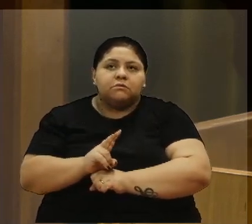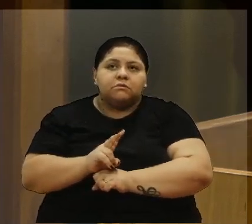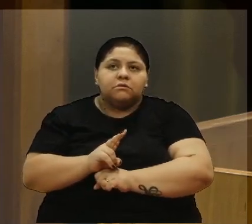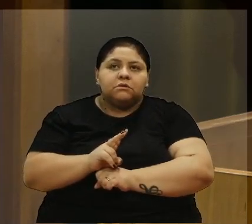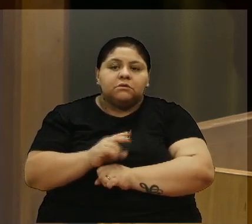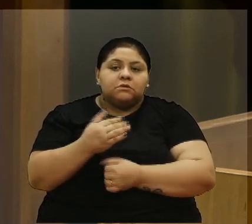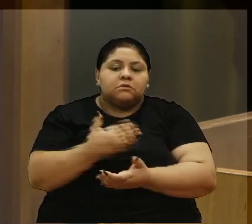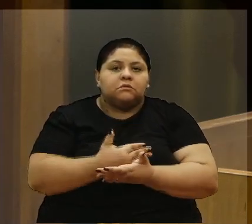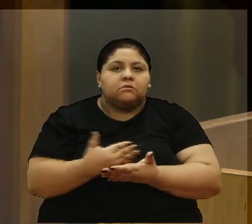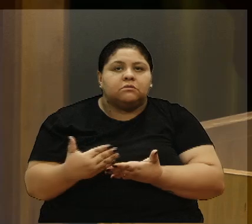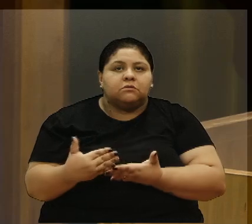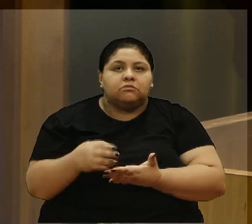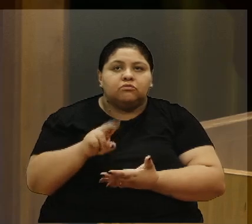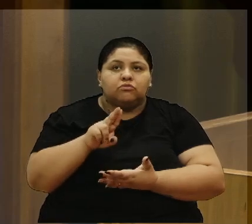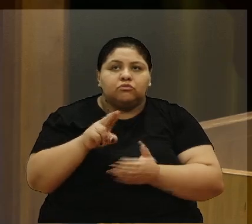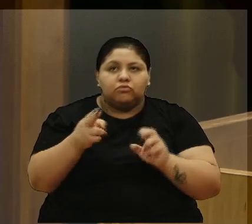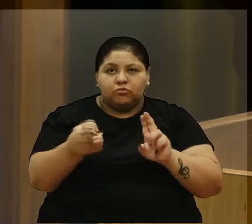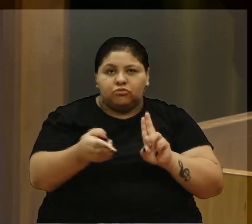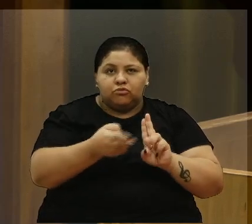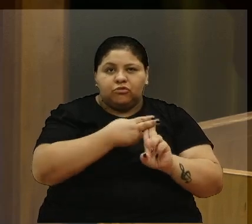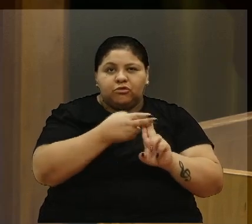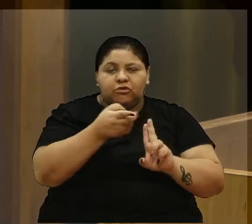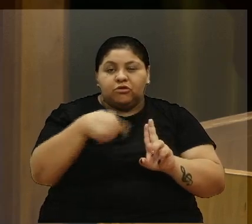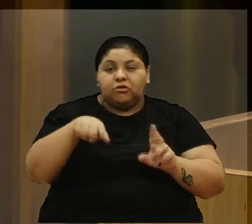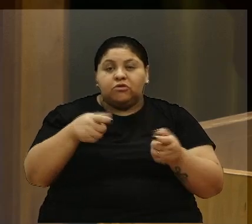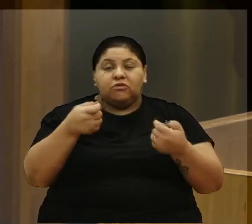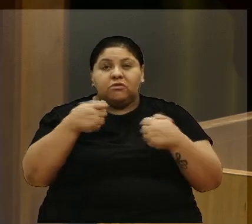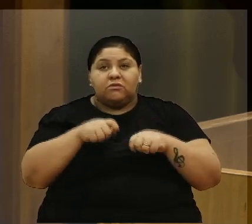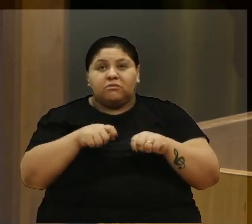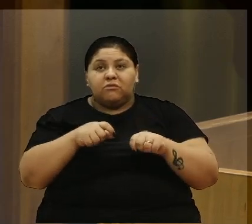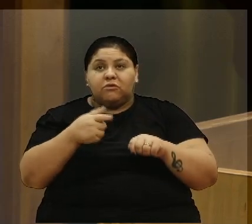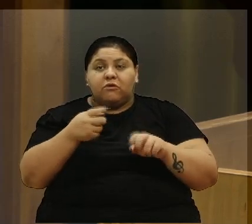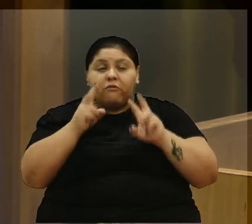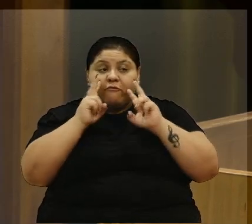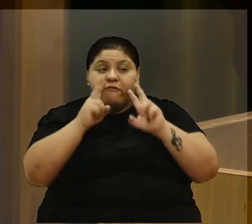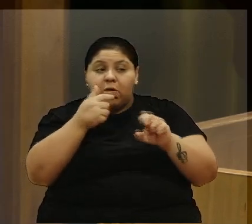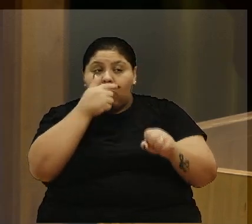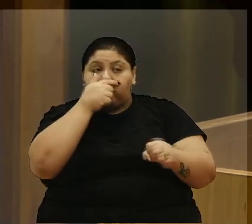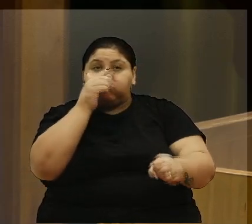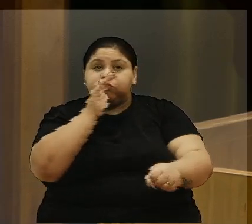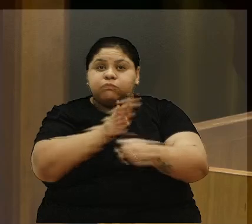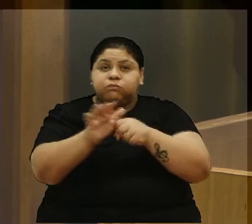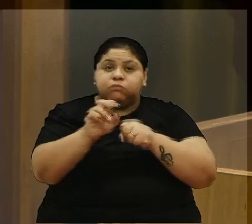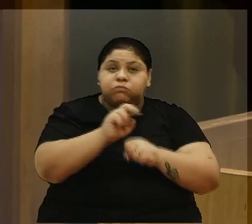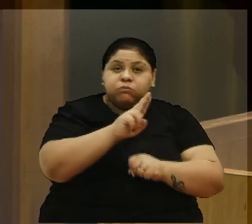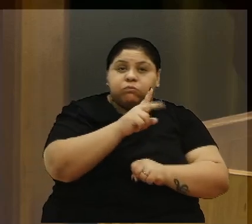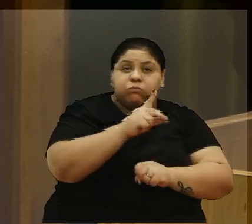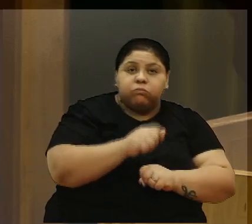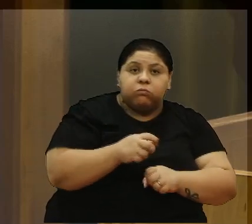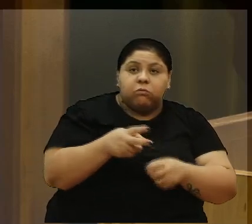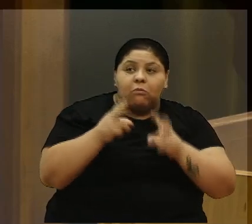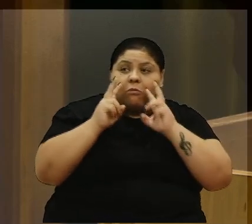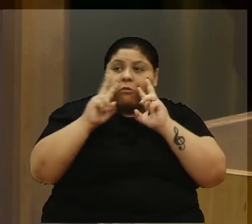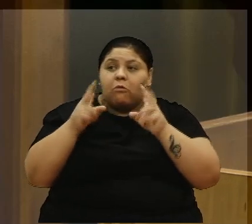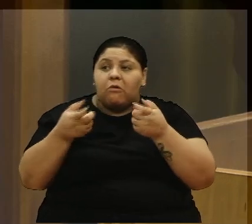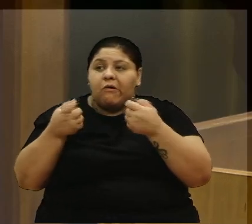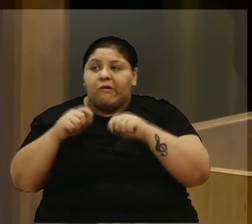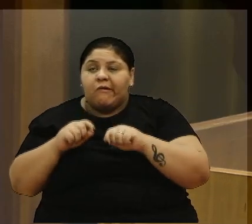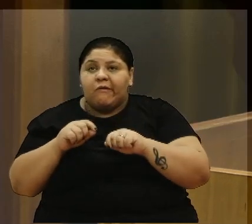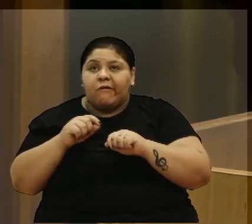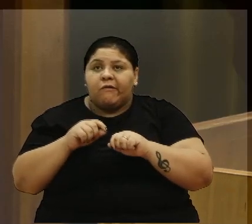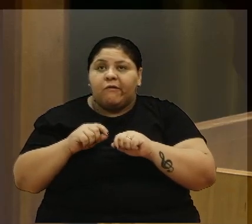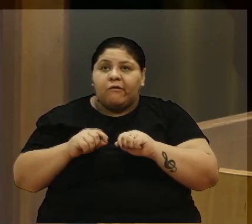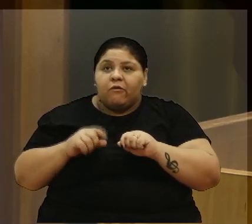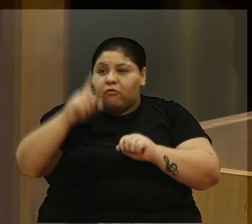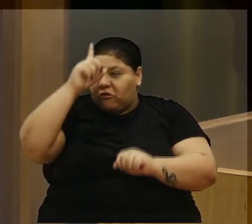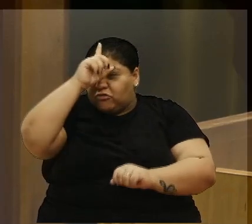de entrada para o SUS, para que a gente não precise ver a superlotação na UPA, para que a gente não precise ver a necessidade de hospitalização